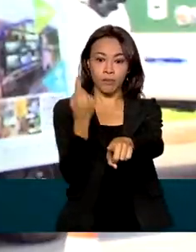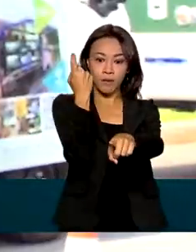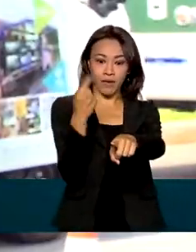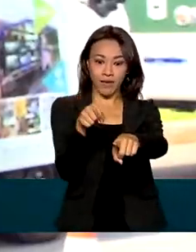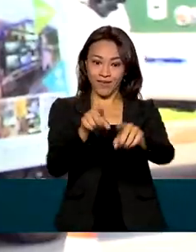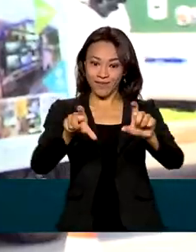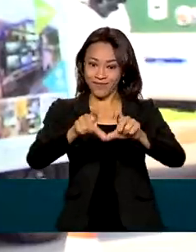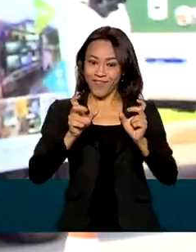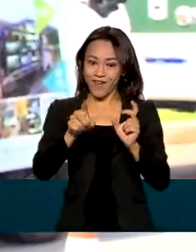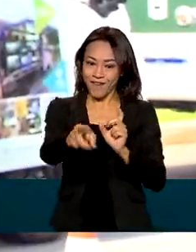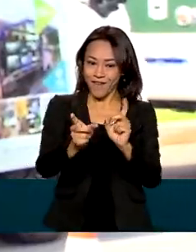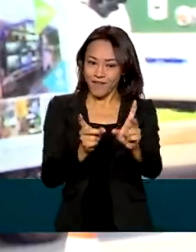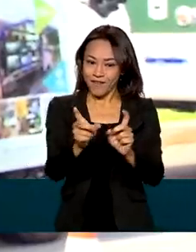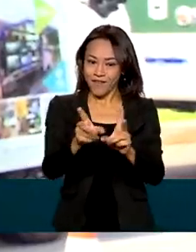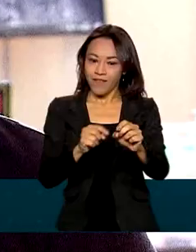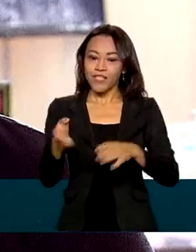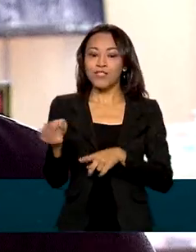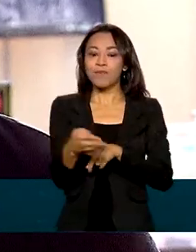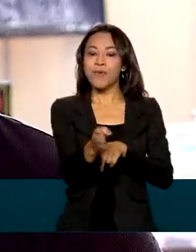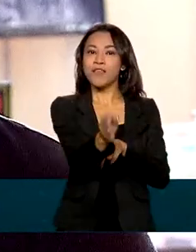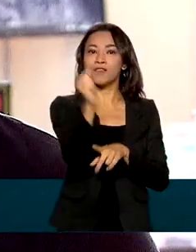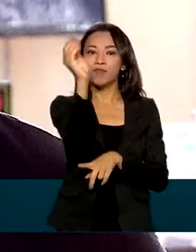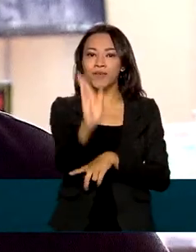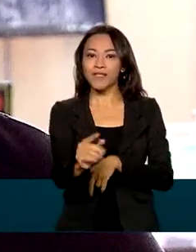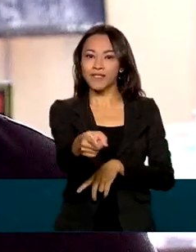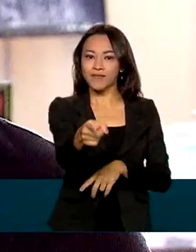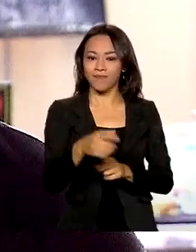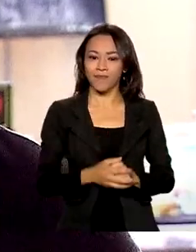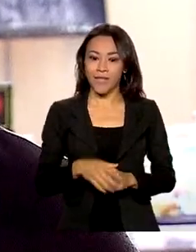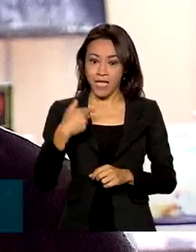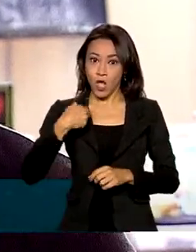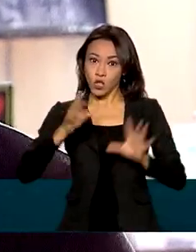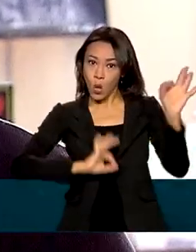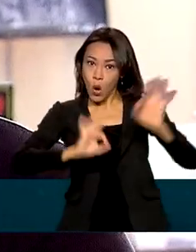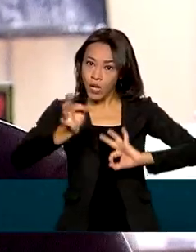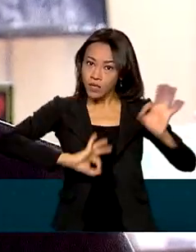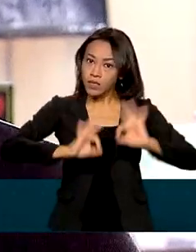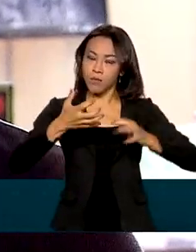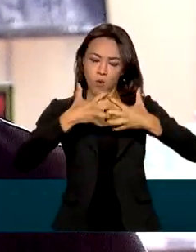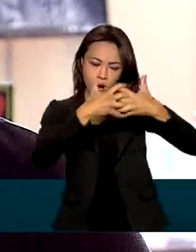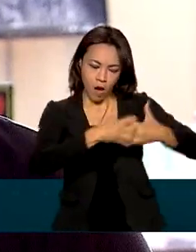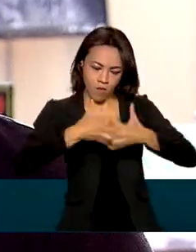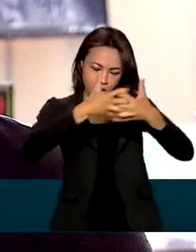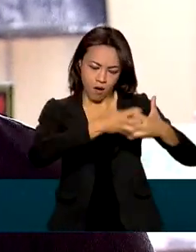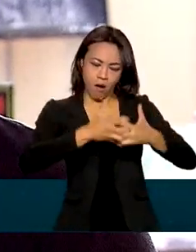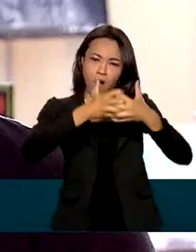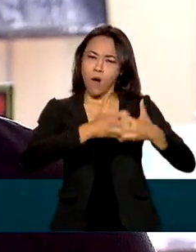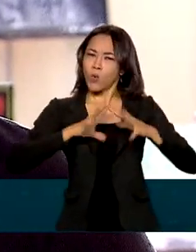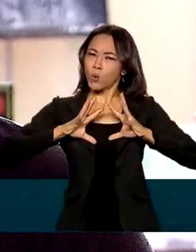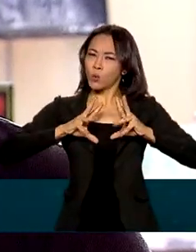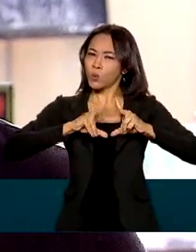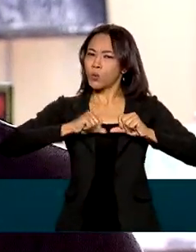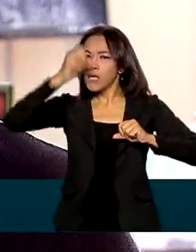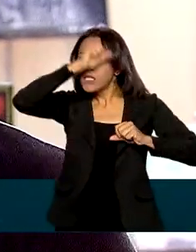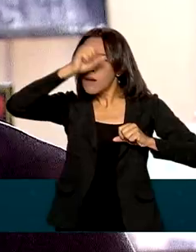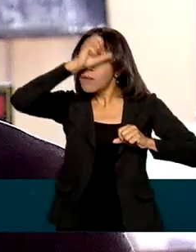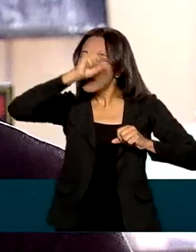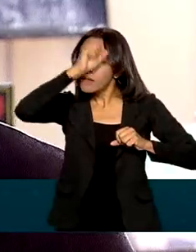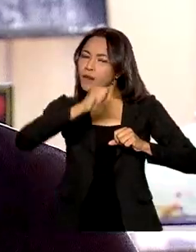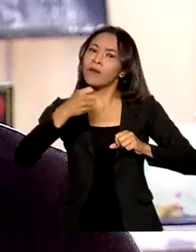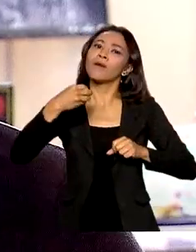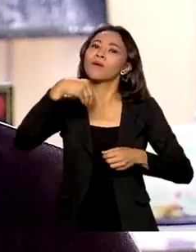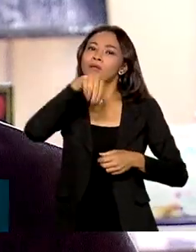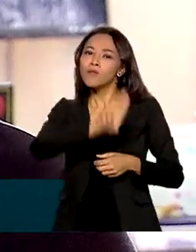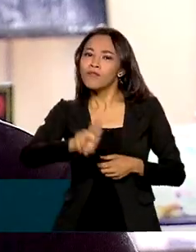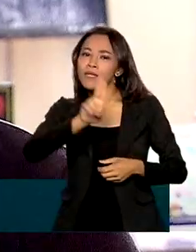truck de peixes no país. A gente montou um caminhãozinho com toda a estrutura que a gente aprendeu na faculdade, a